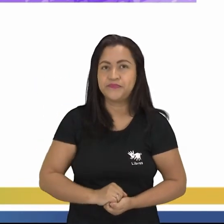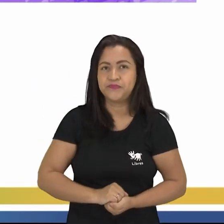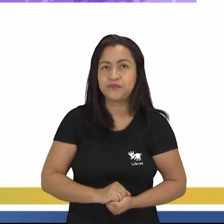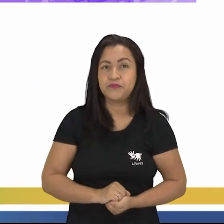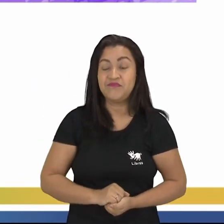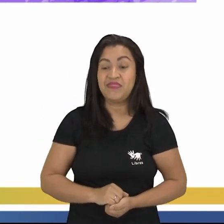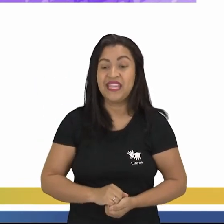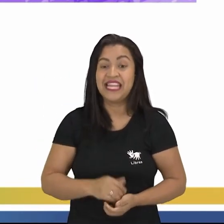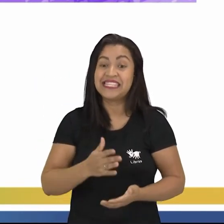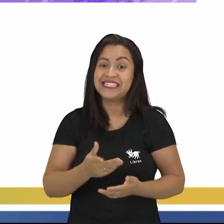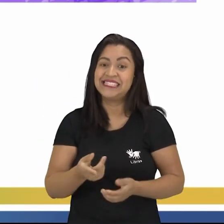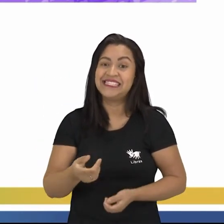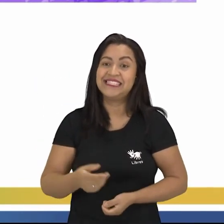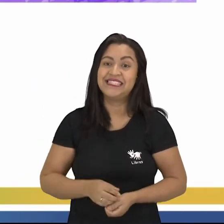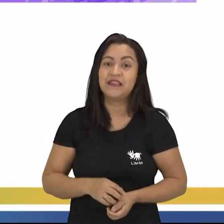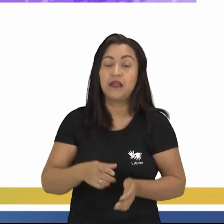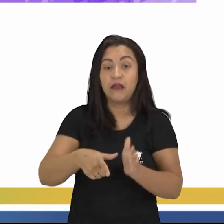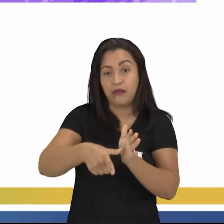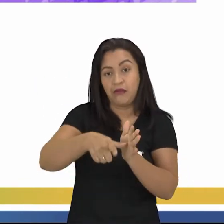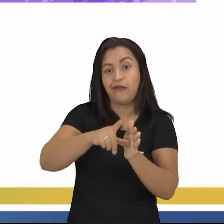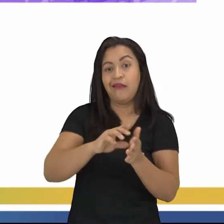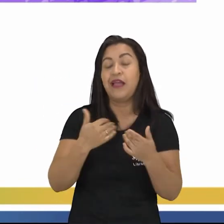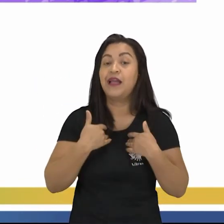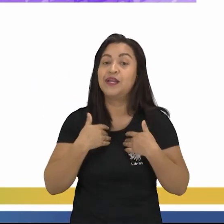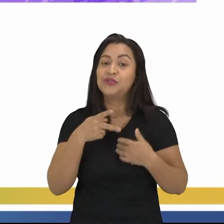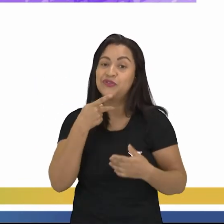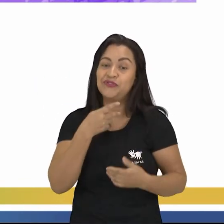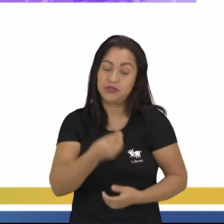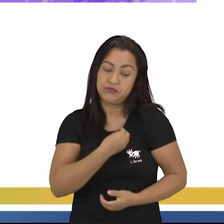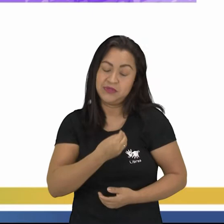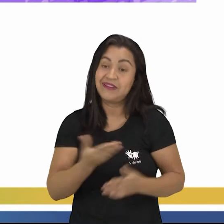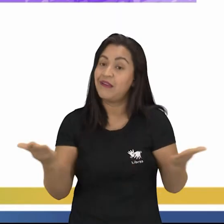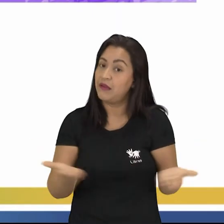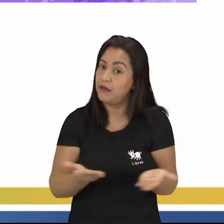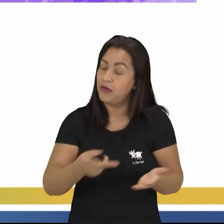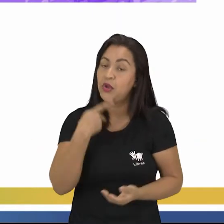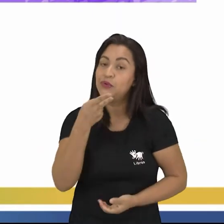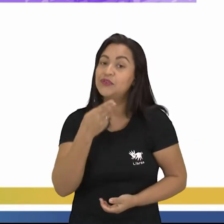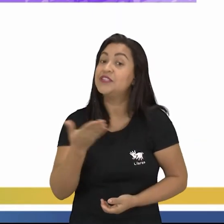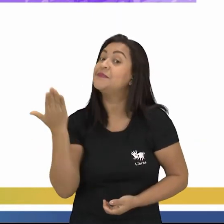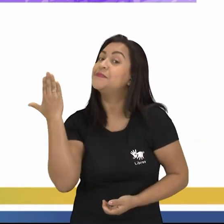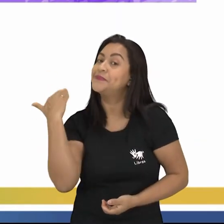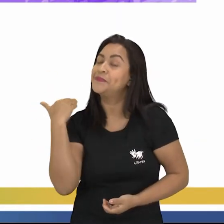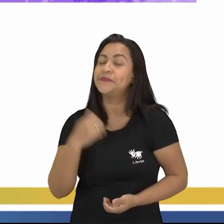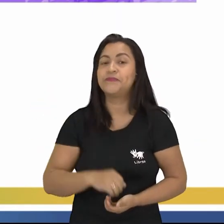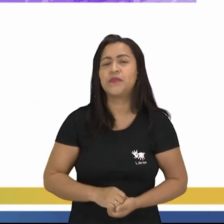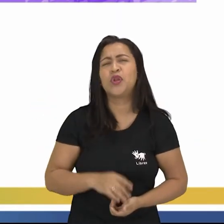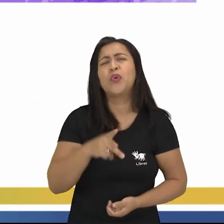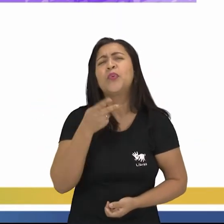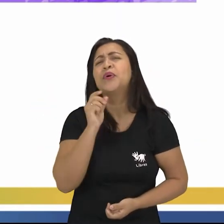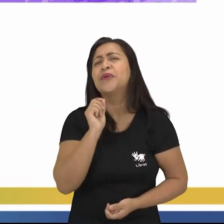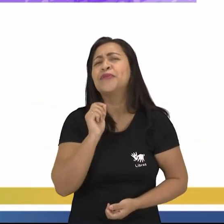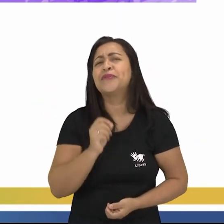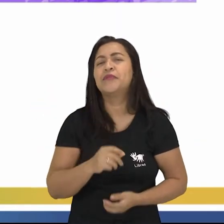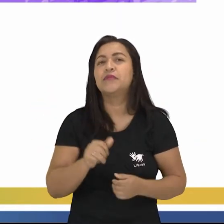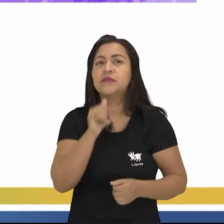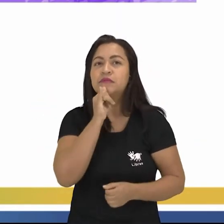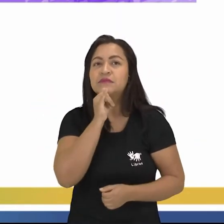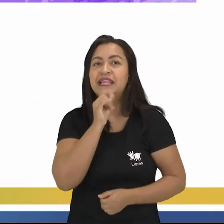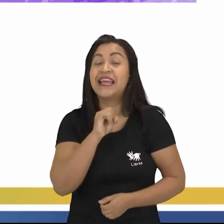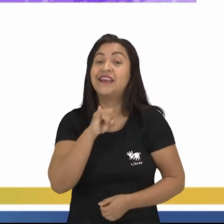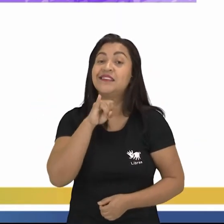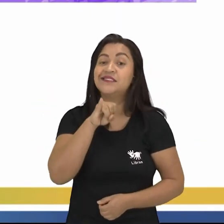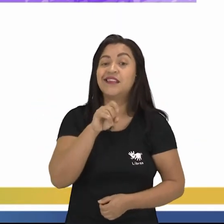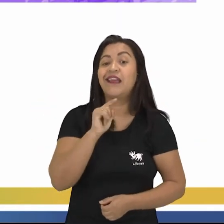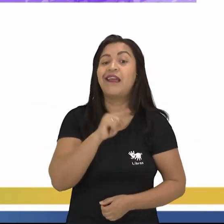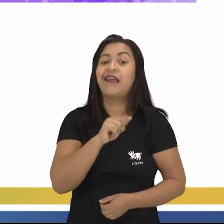falei de presente, na terceira eu vou falar de passado. O que eu falei aqui no meu exemplo? Se ela tivesse